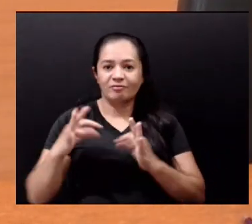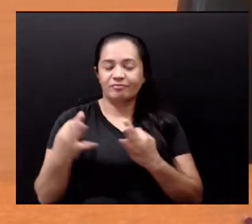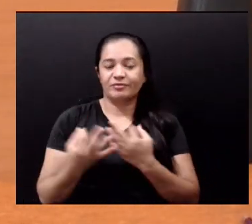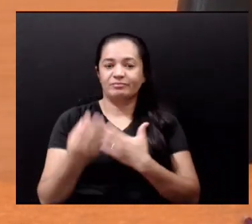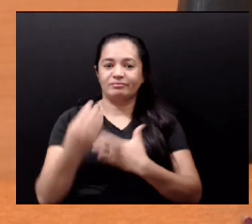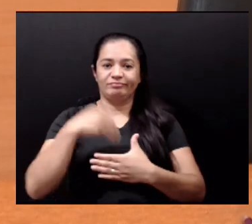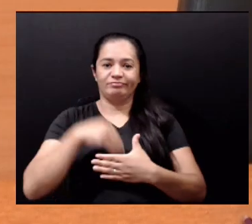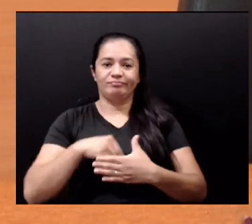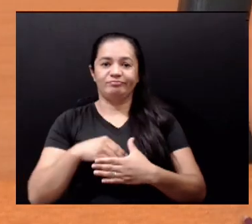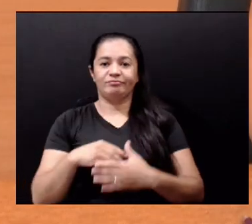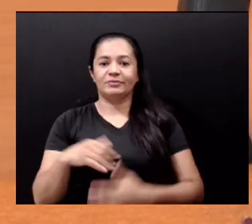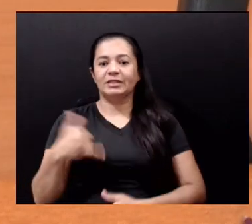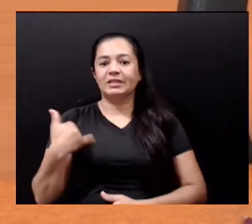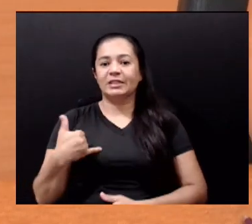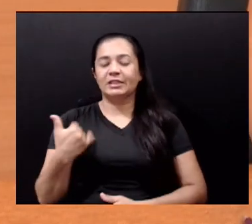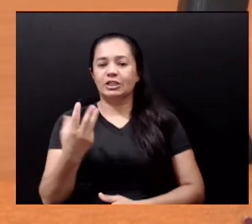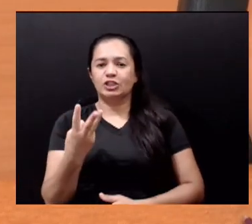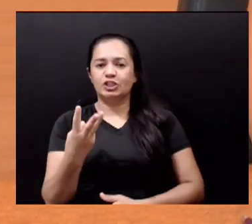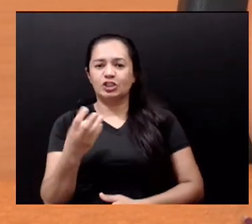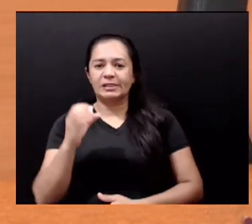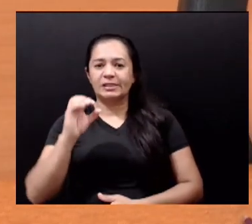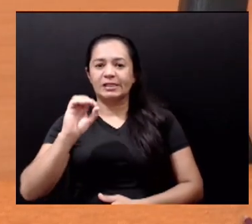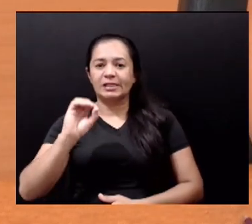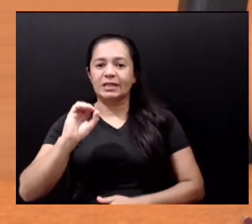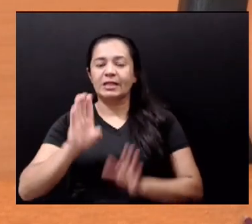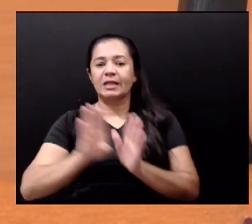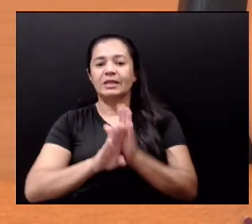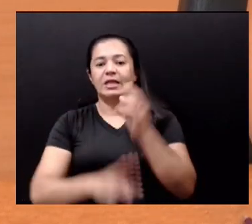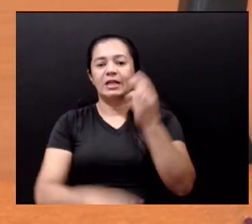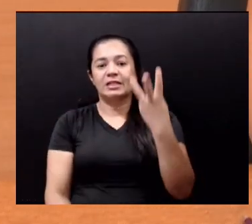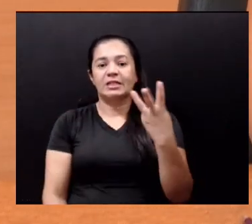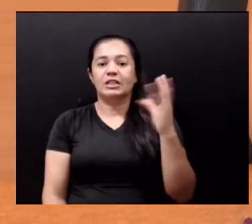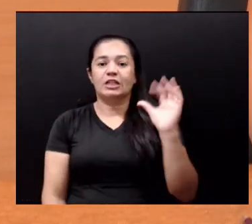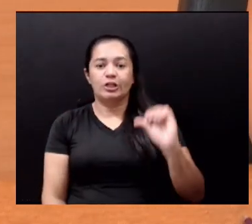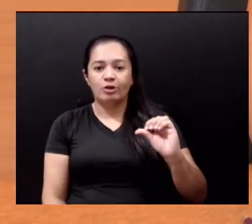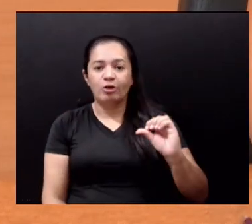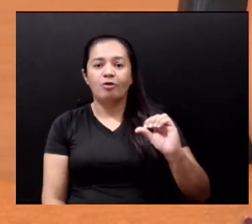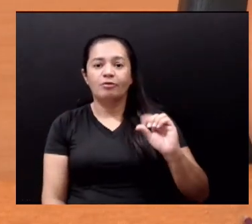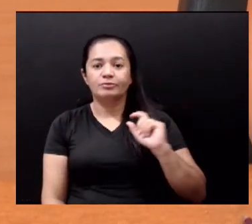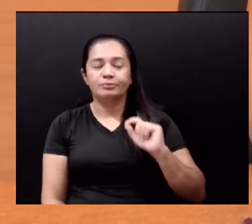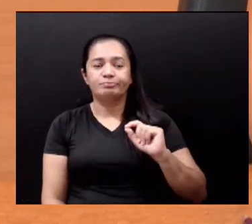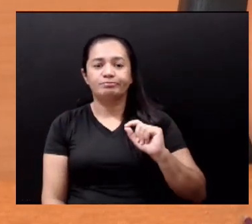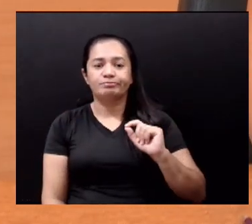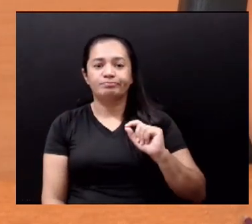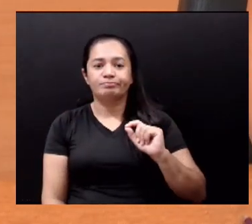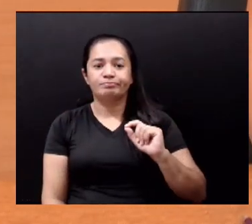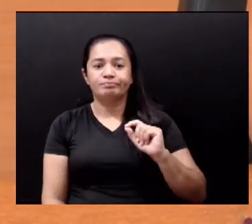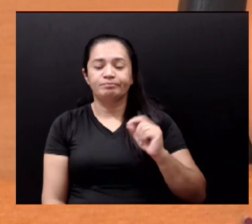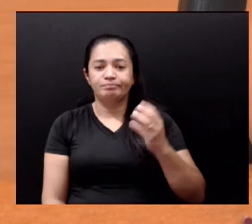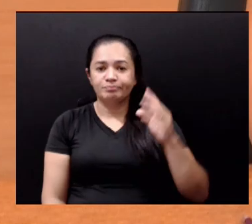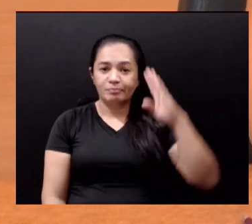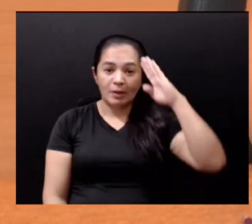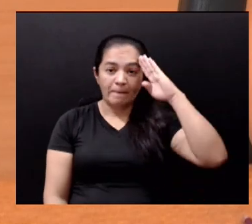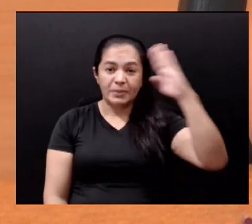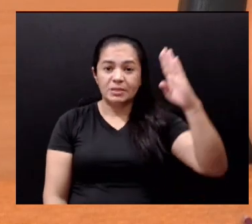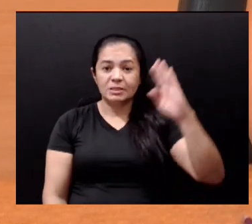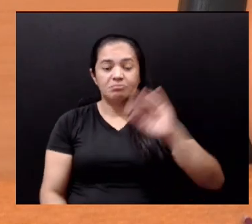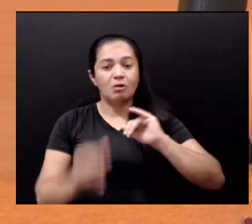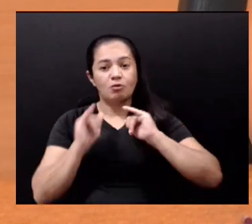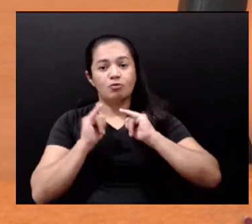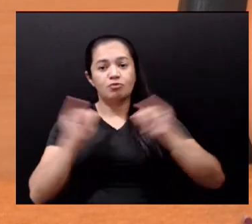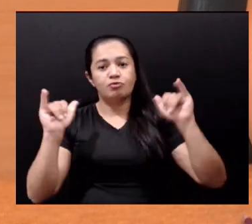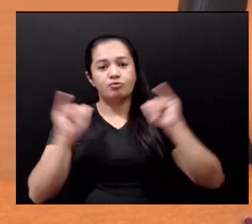anos, as notificações, a principal notificação é de